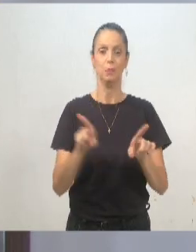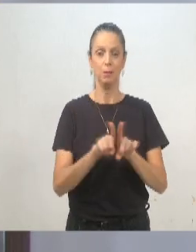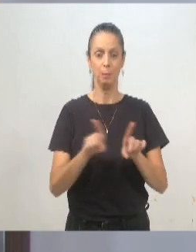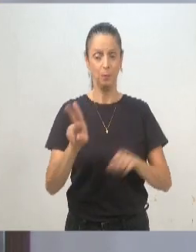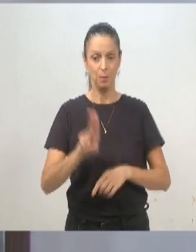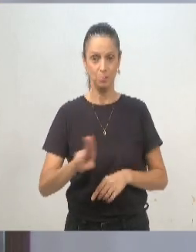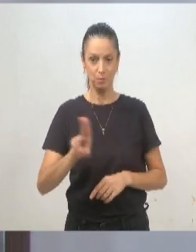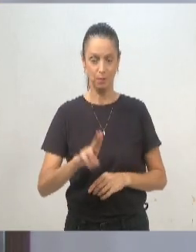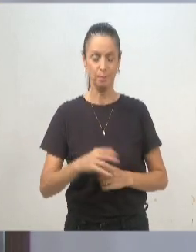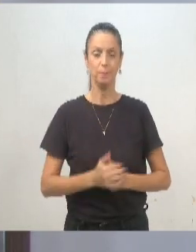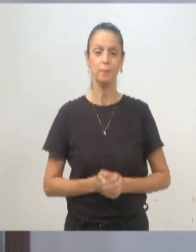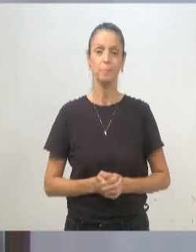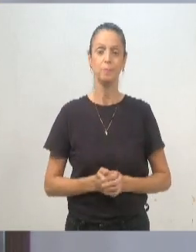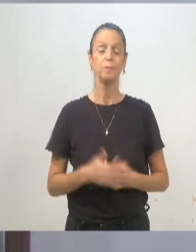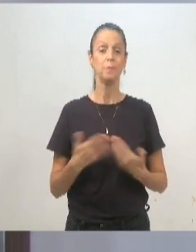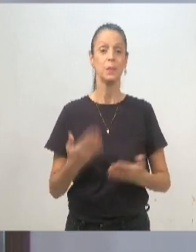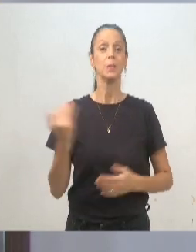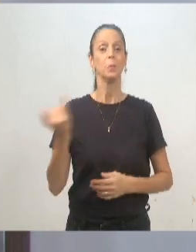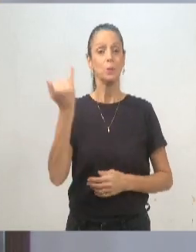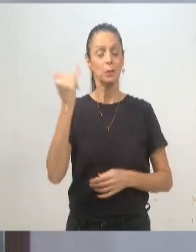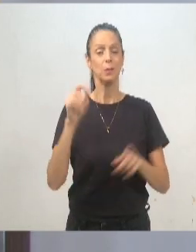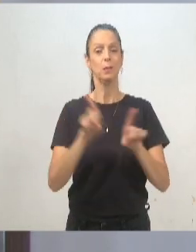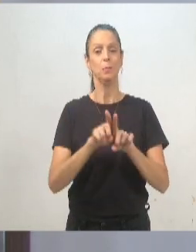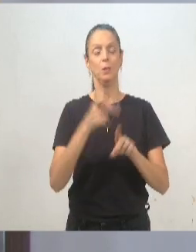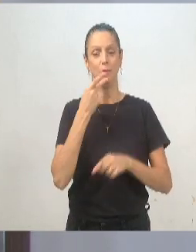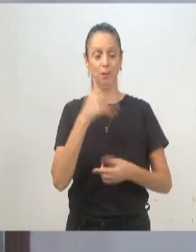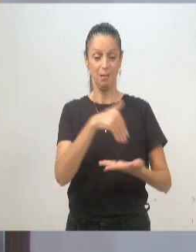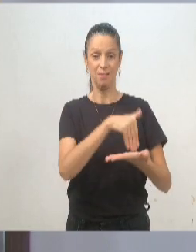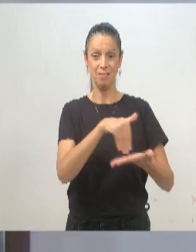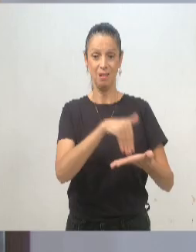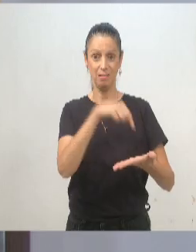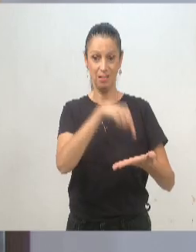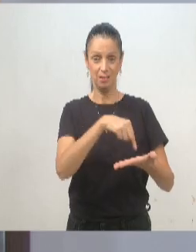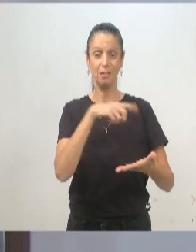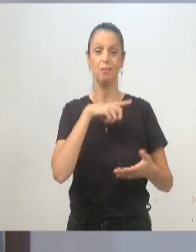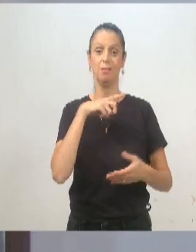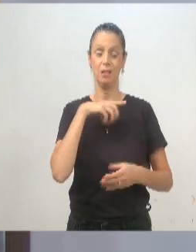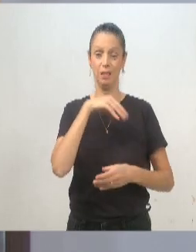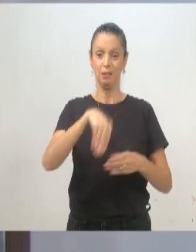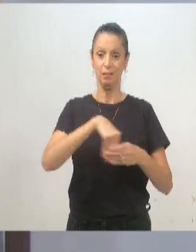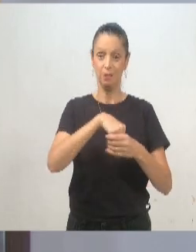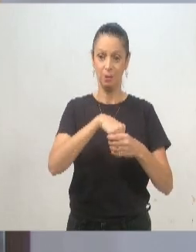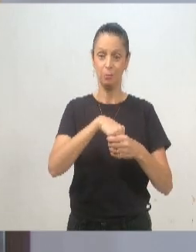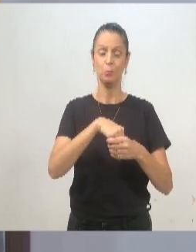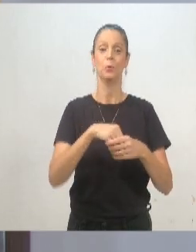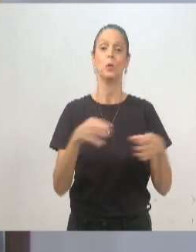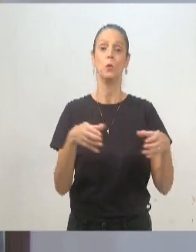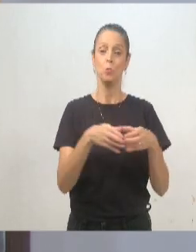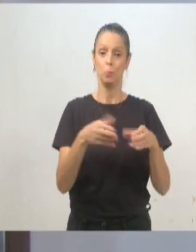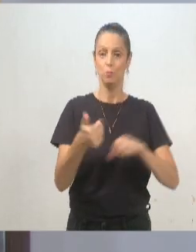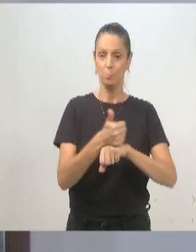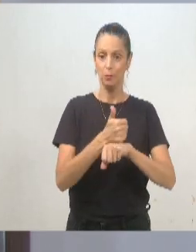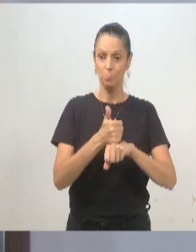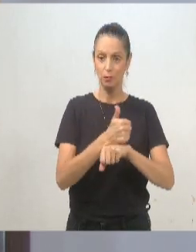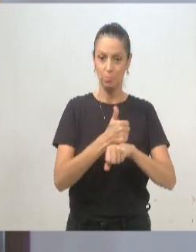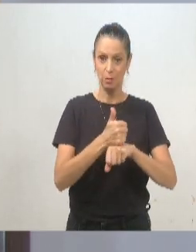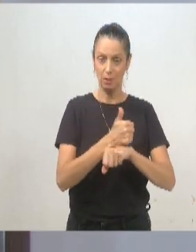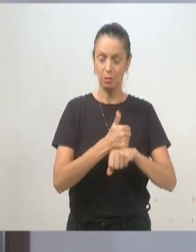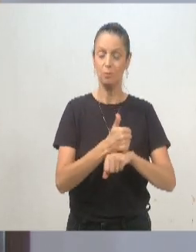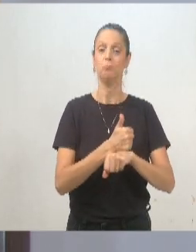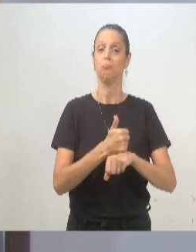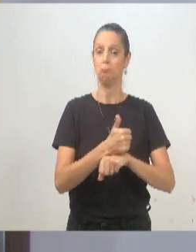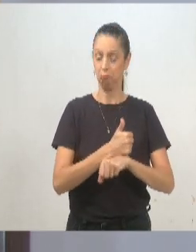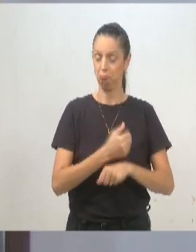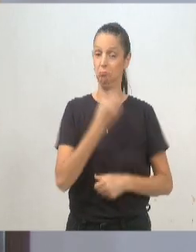Vereadores. E aí é importante dizer, né, que a Secretaria ela é composta por um corpo profissional